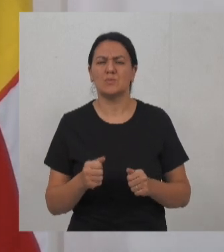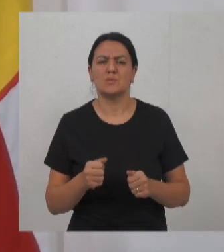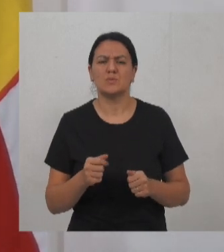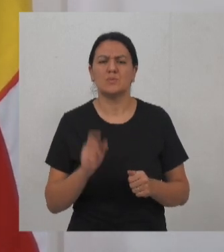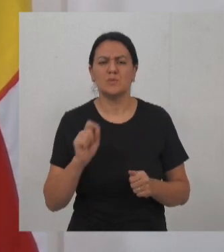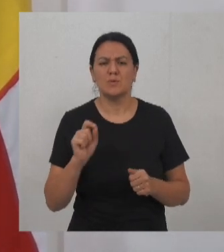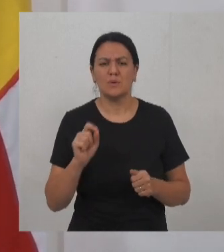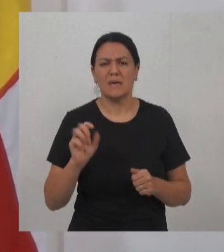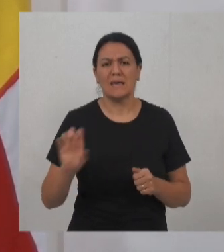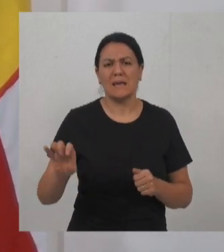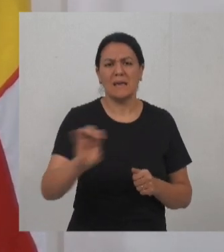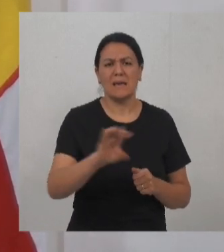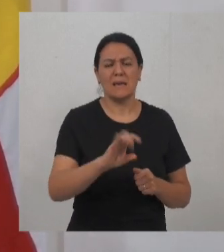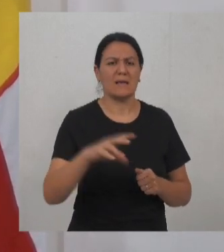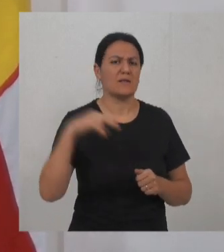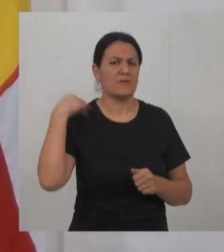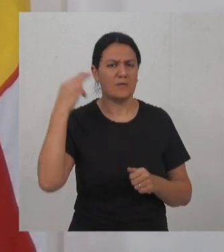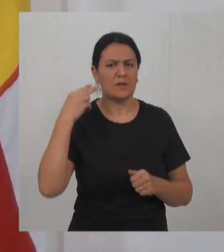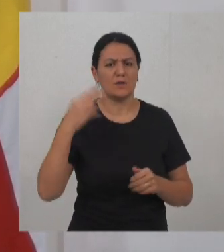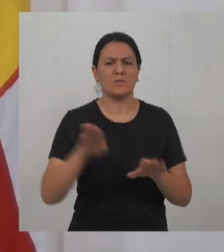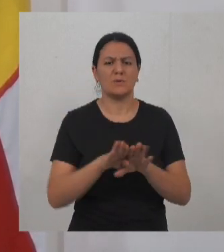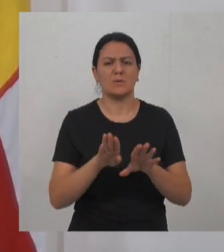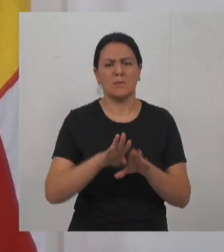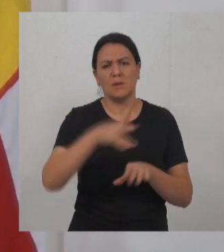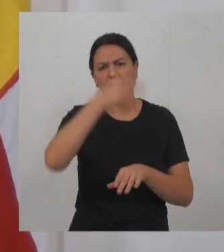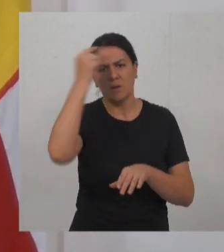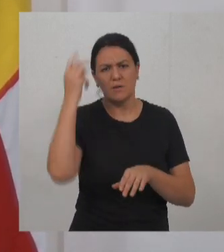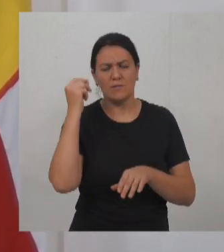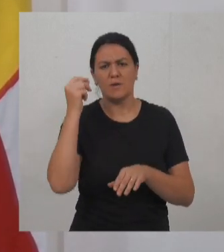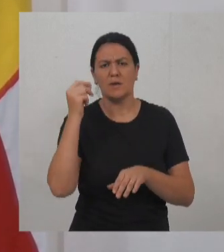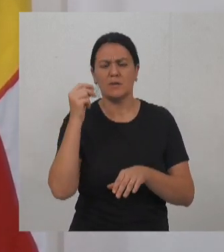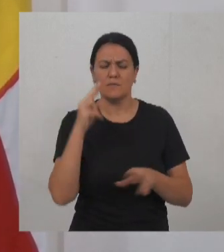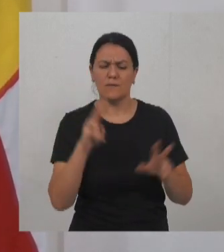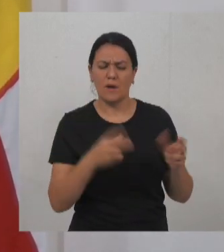Dos senhores eleitos e diplomados, todas